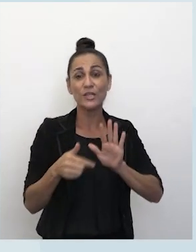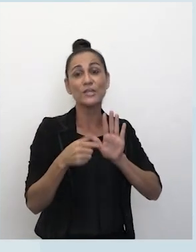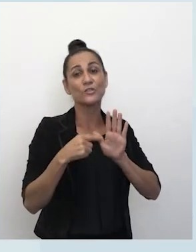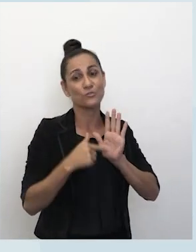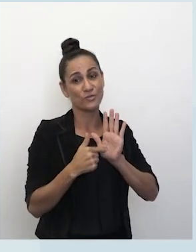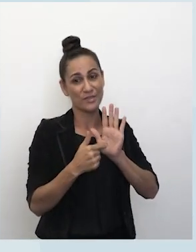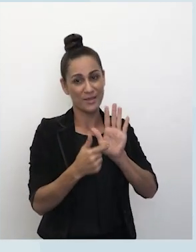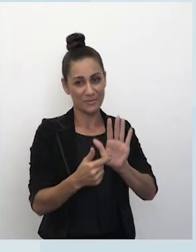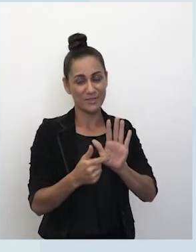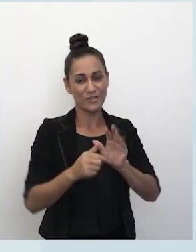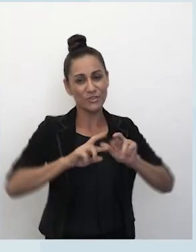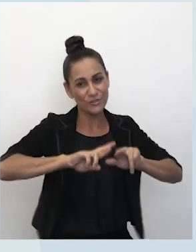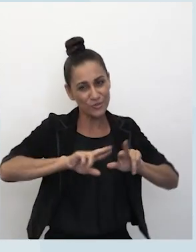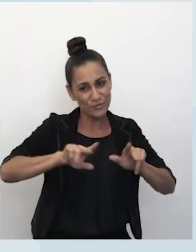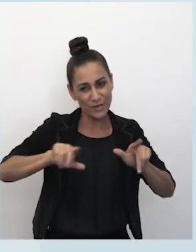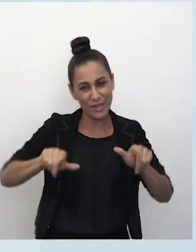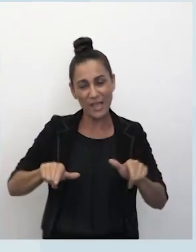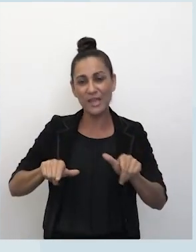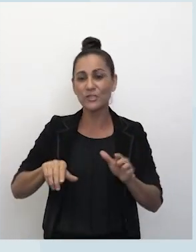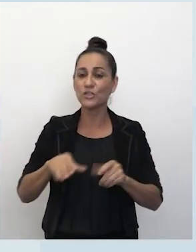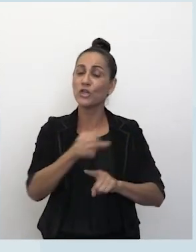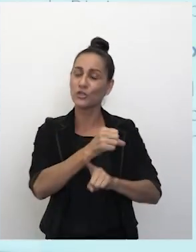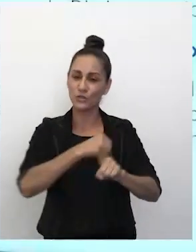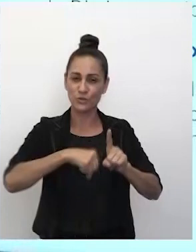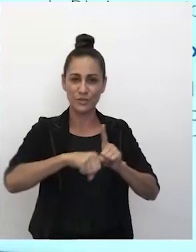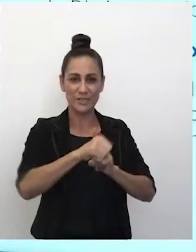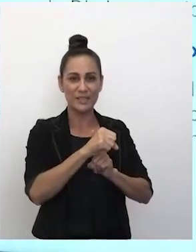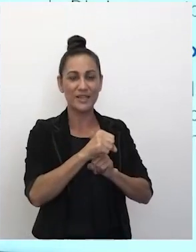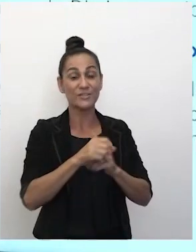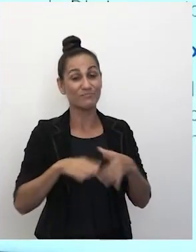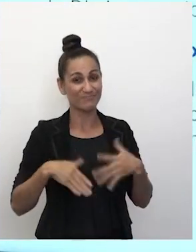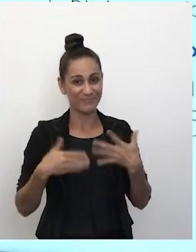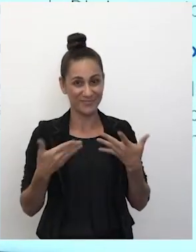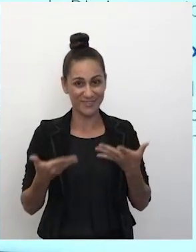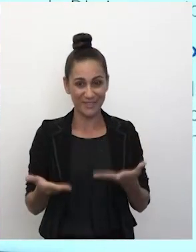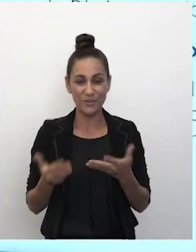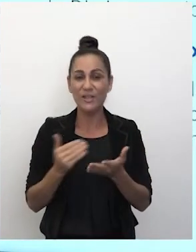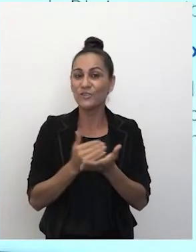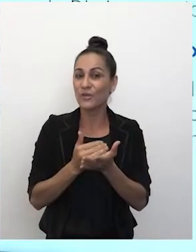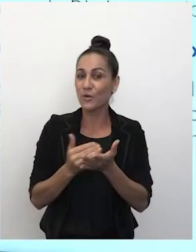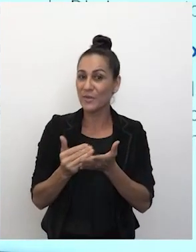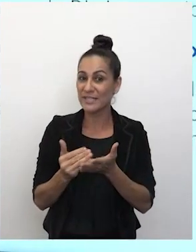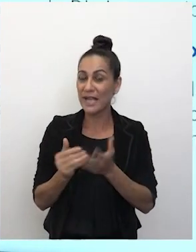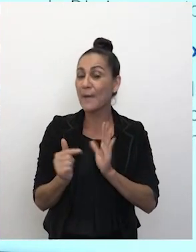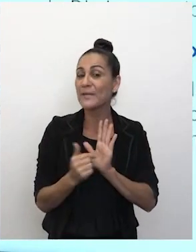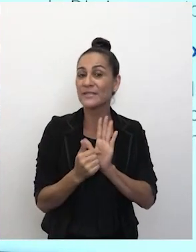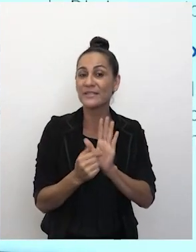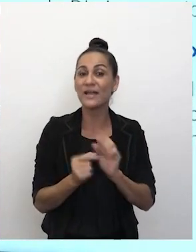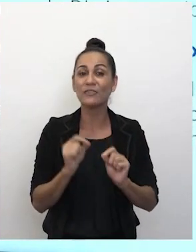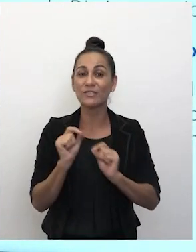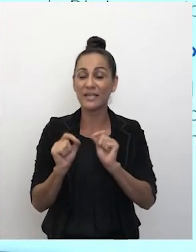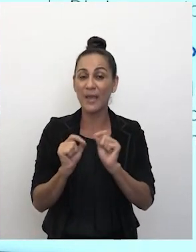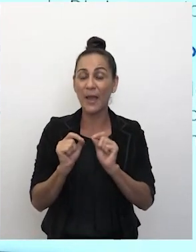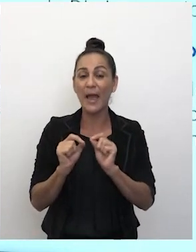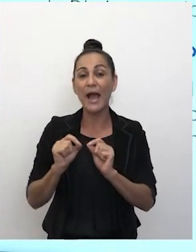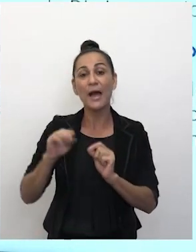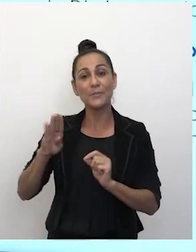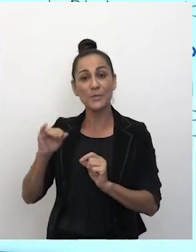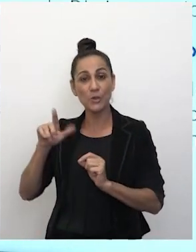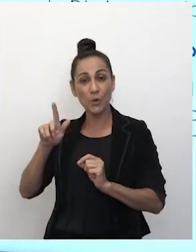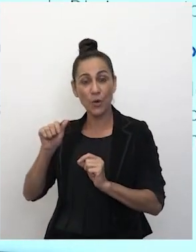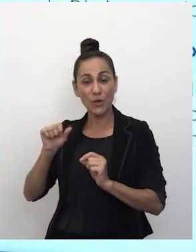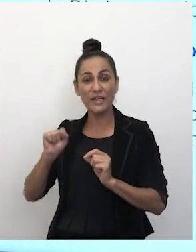em diferentes sociedades. Então, a gente vai começar a apresentar para vocês a biografia da